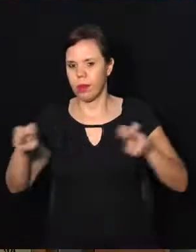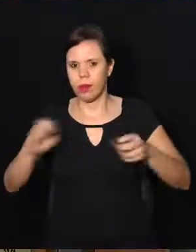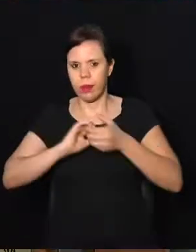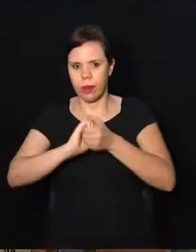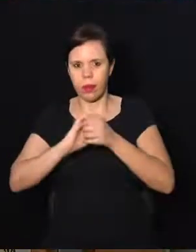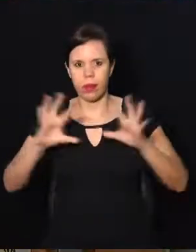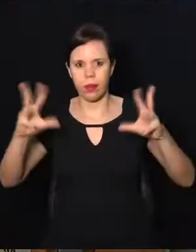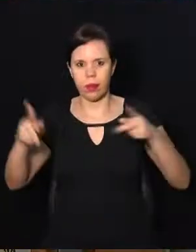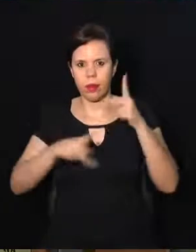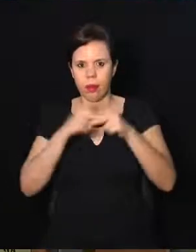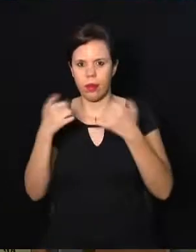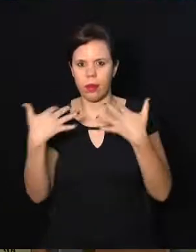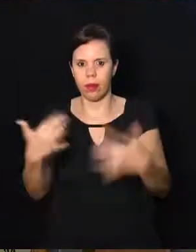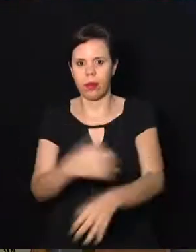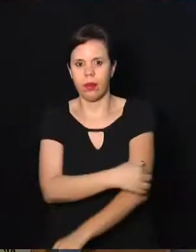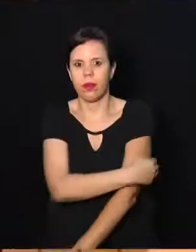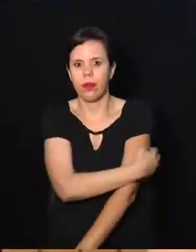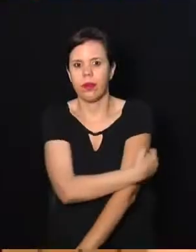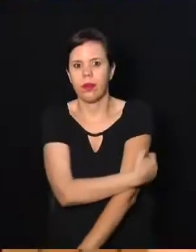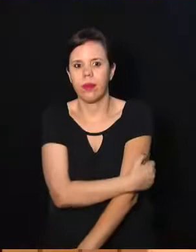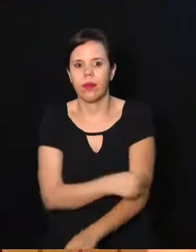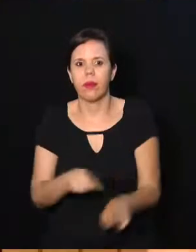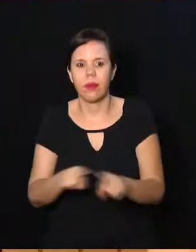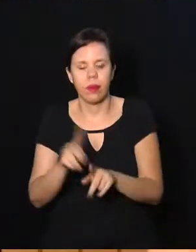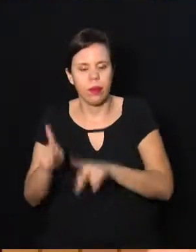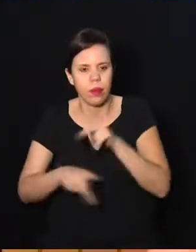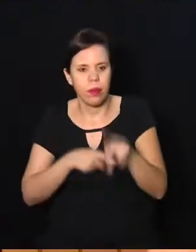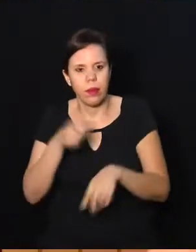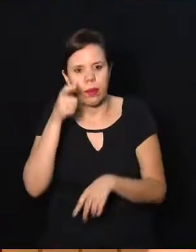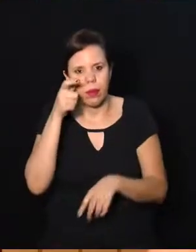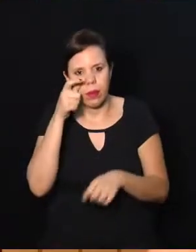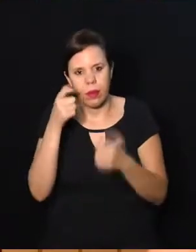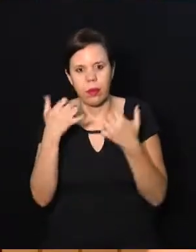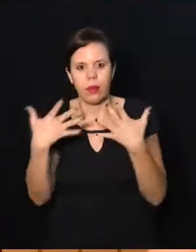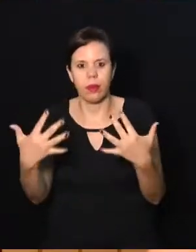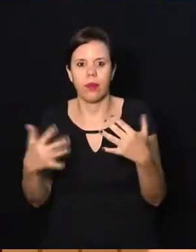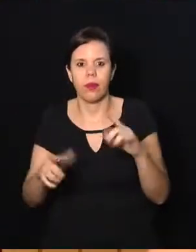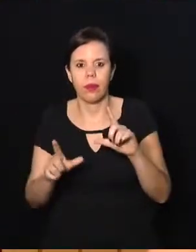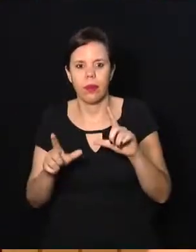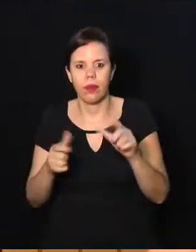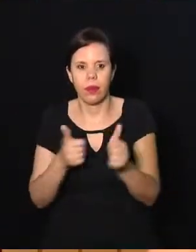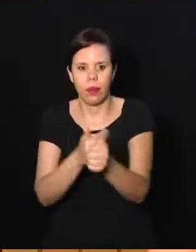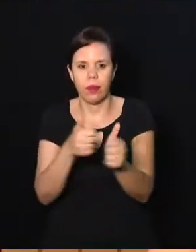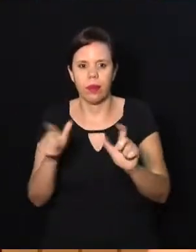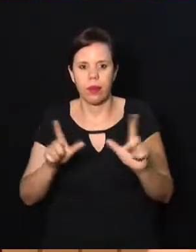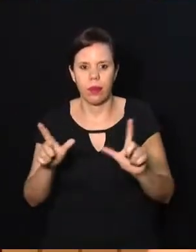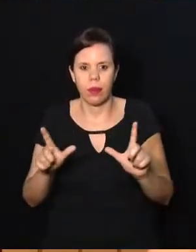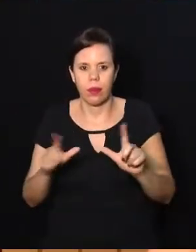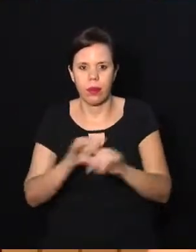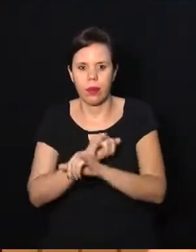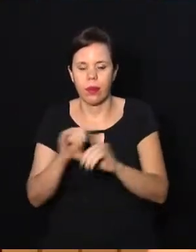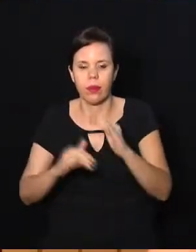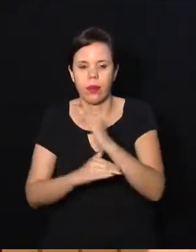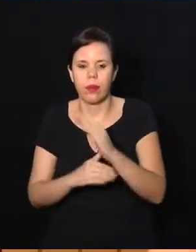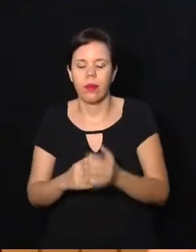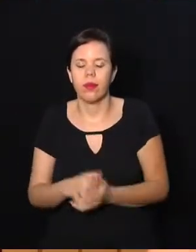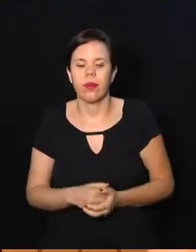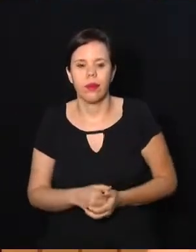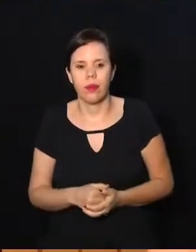tarde a todos. E também aqueles que estão nos acompanhando pela TV Câmara, né?